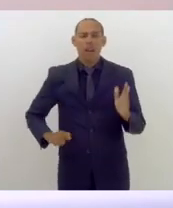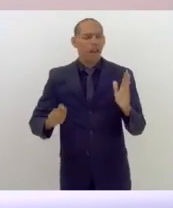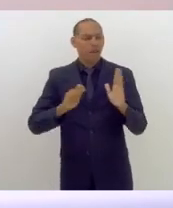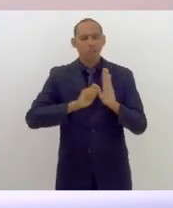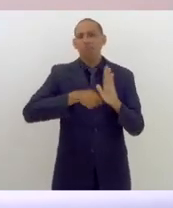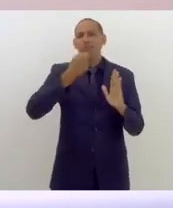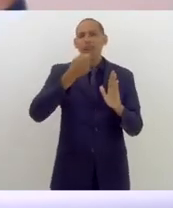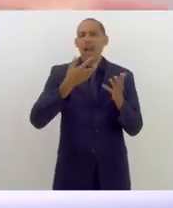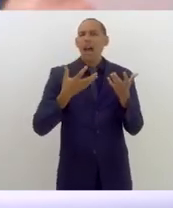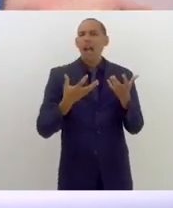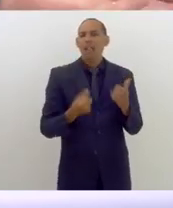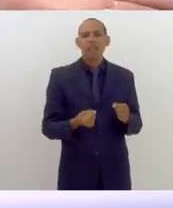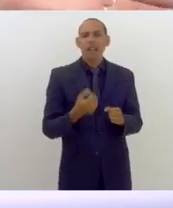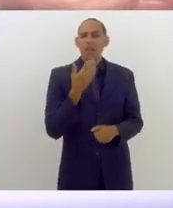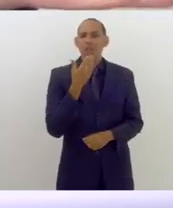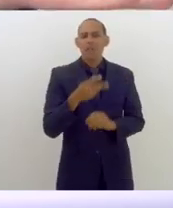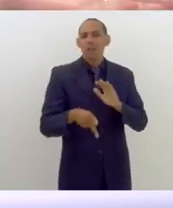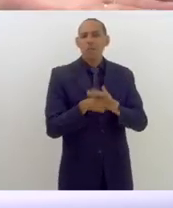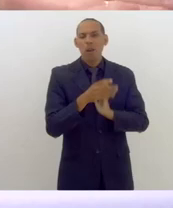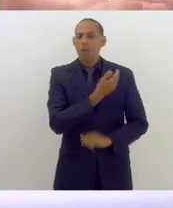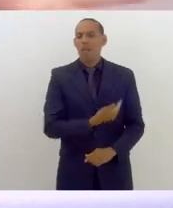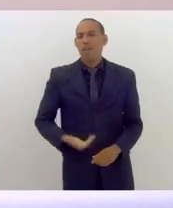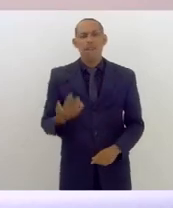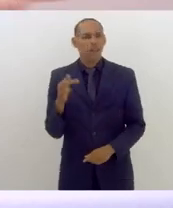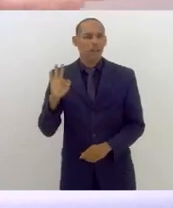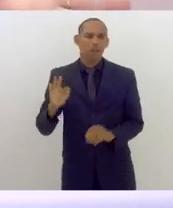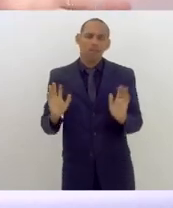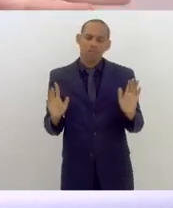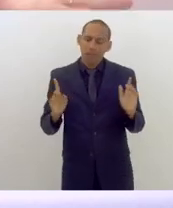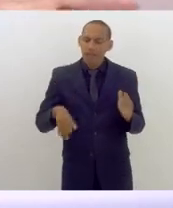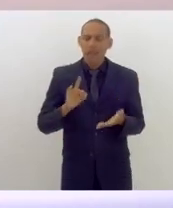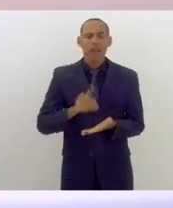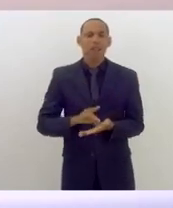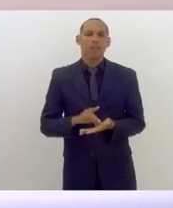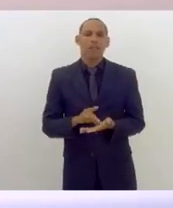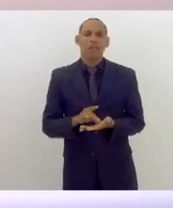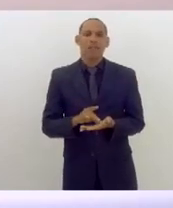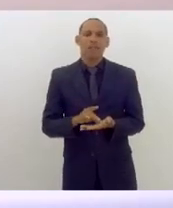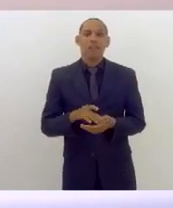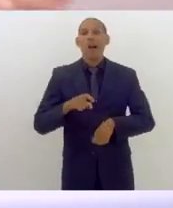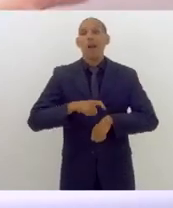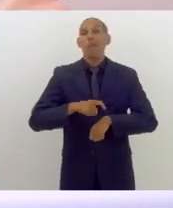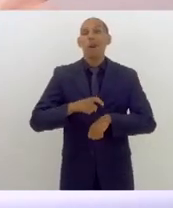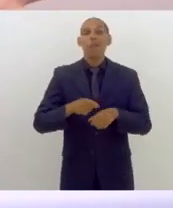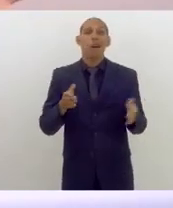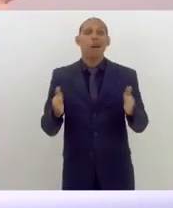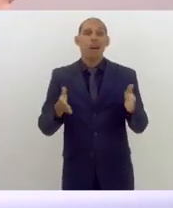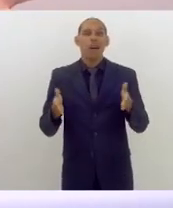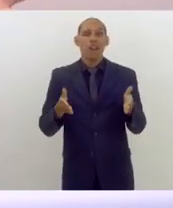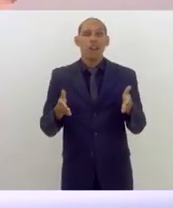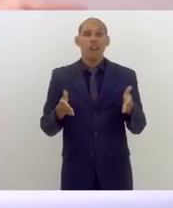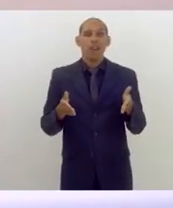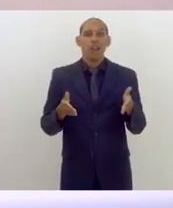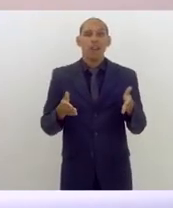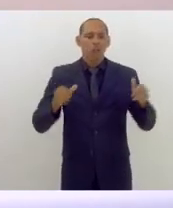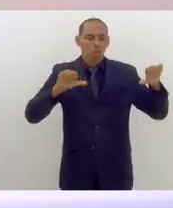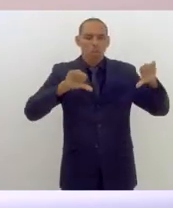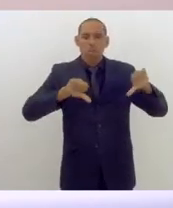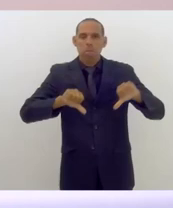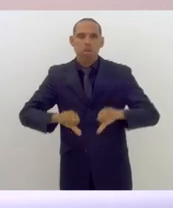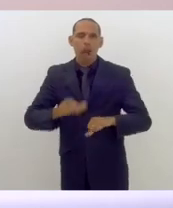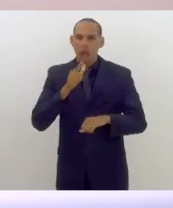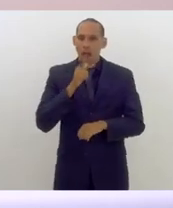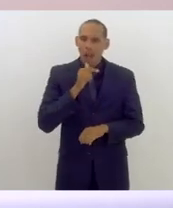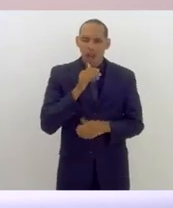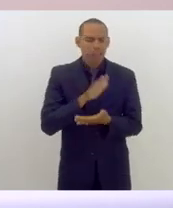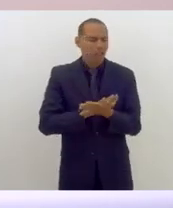atendeu uma solicitação do governo federal né você quer questão no momento em que não existia nem crise hídrica então nós temos que